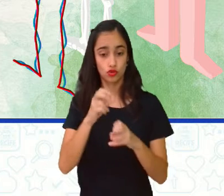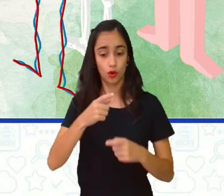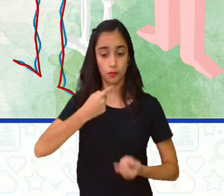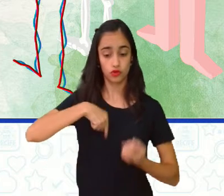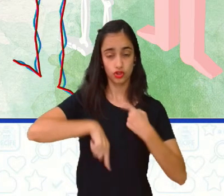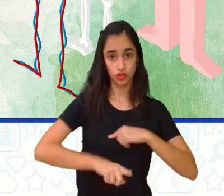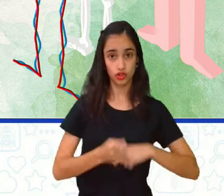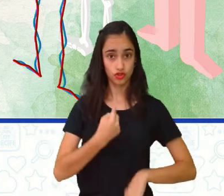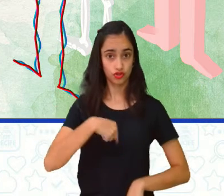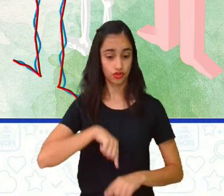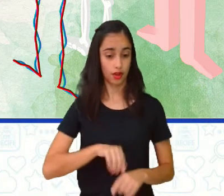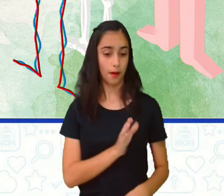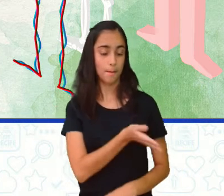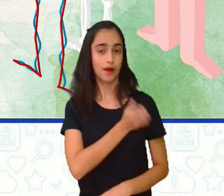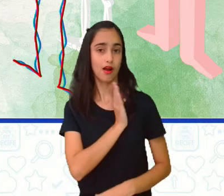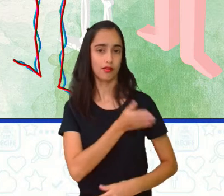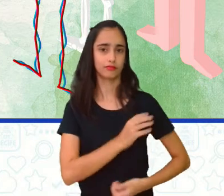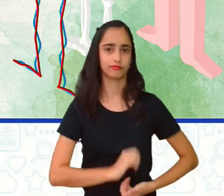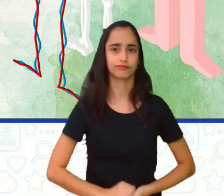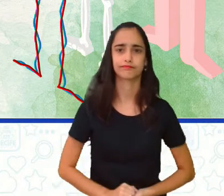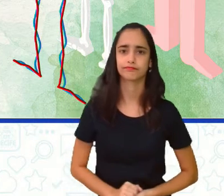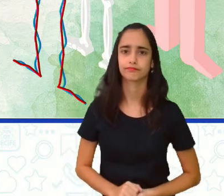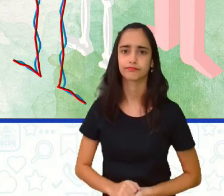texto, porque é importante